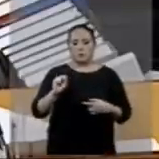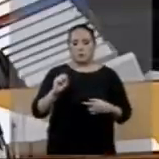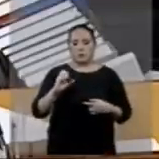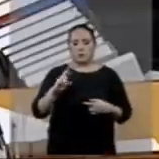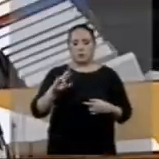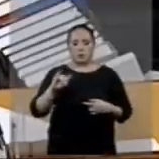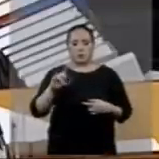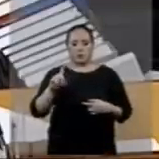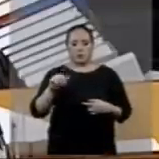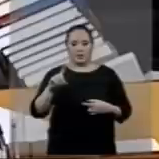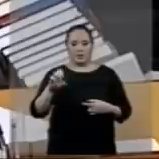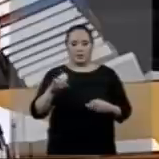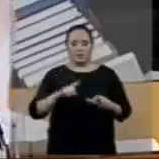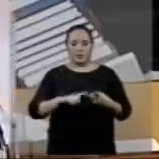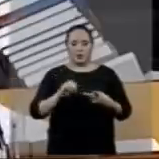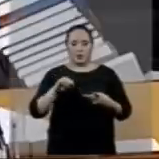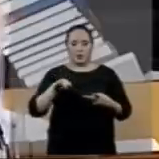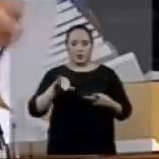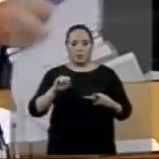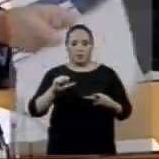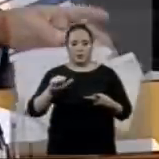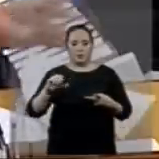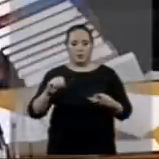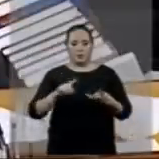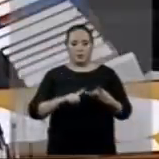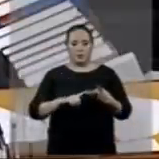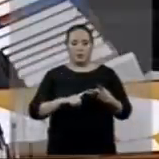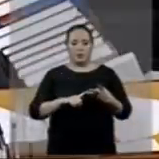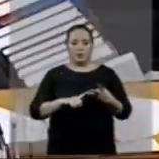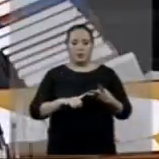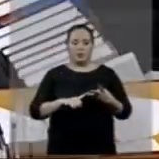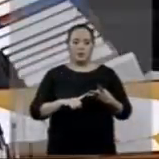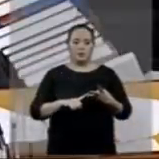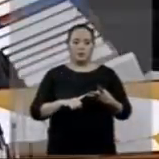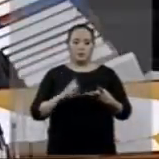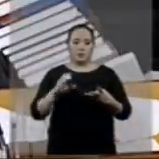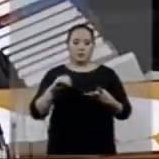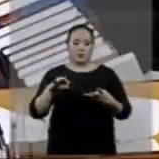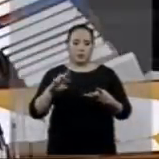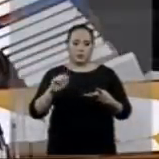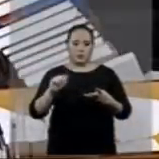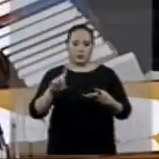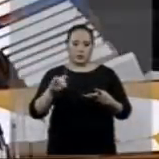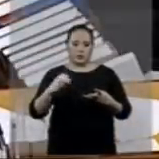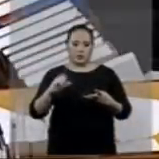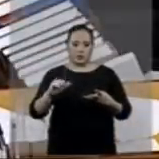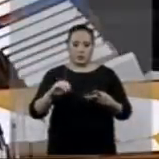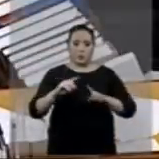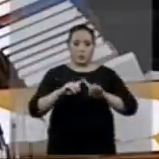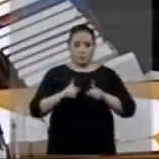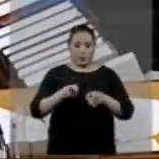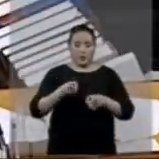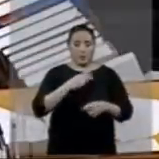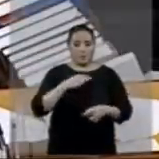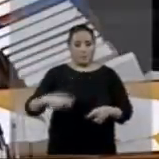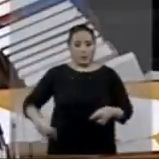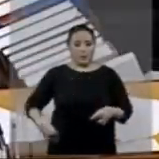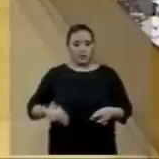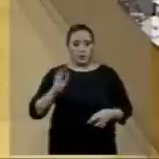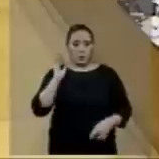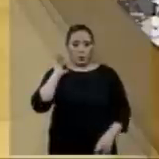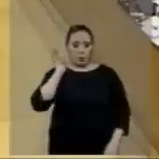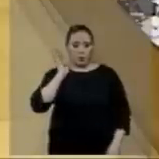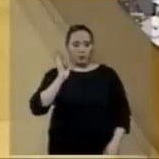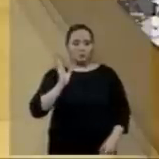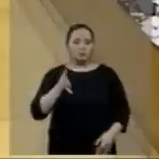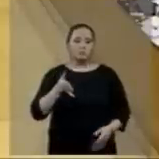contradição. Mas, até diante da colocação da ministra Rosa Weber,